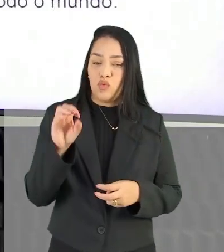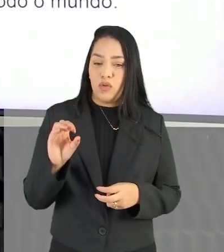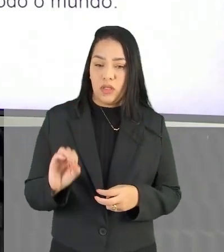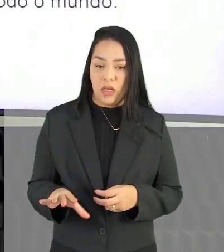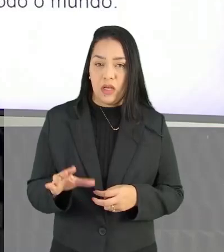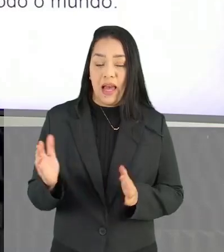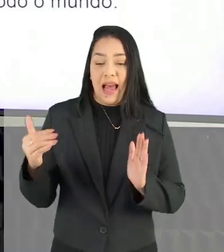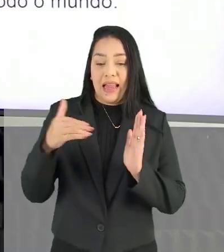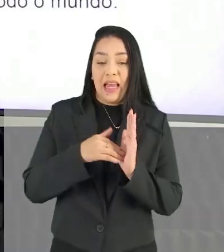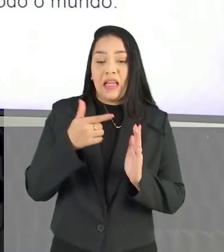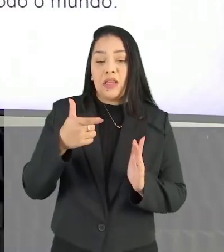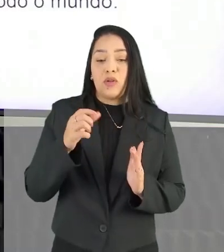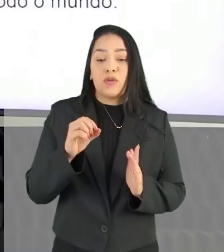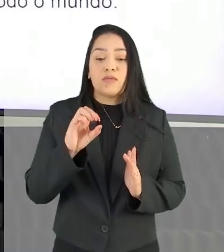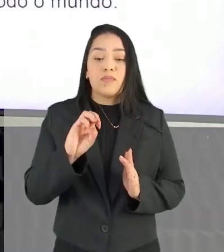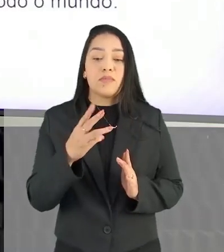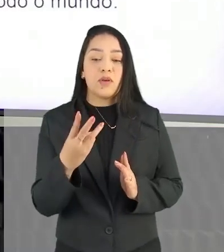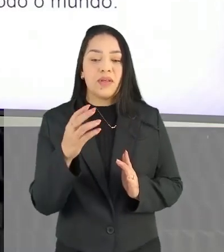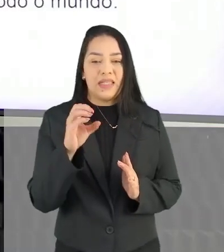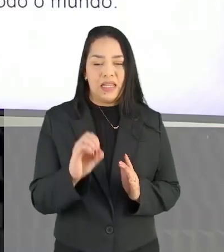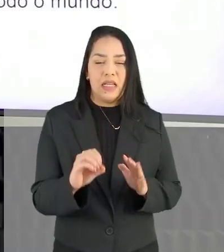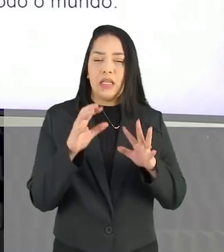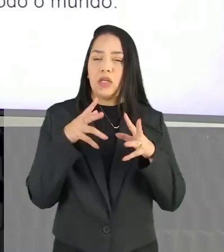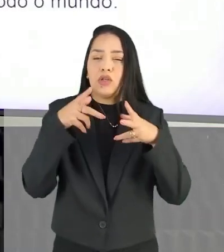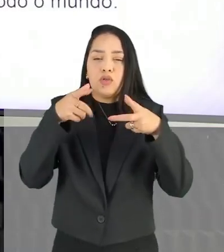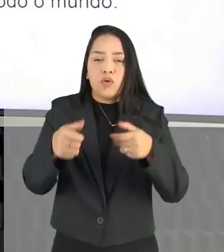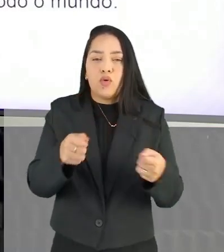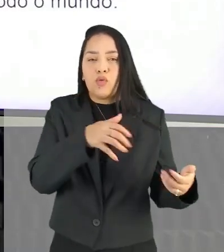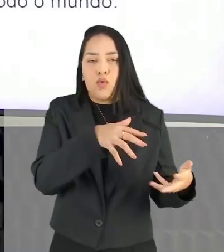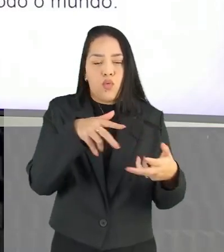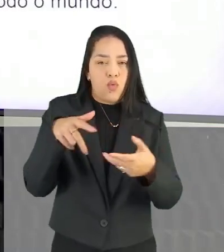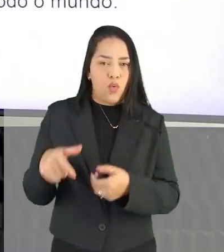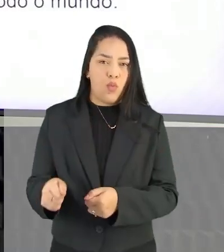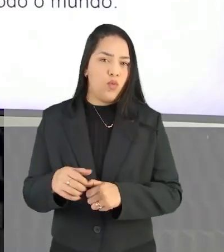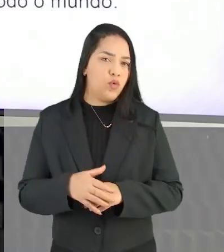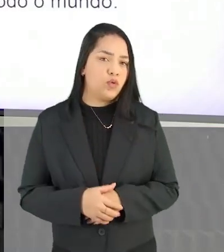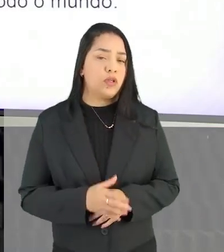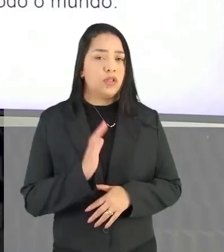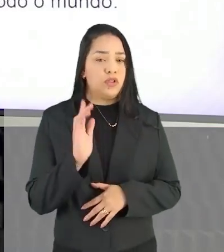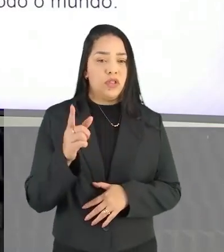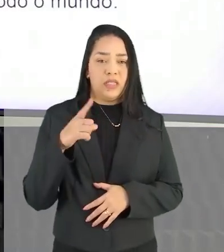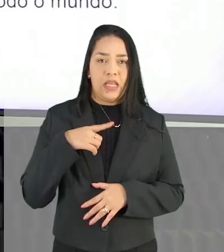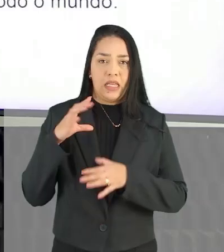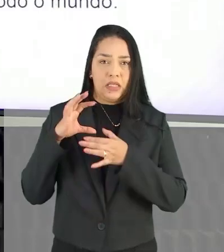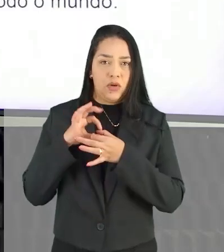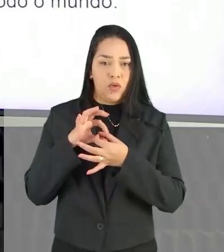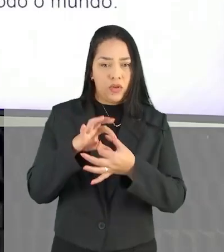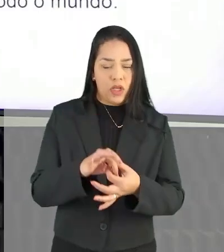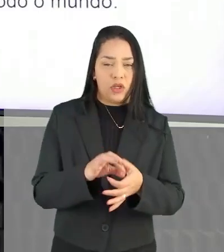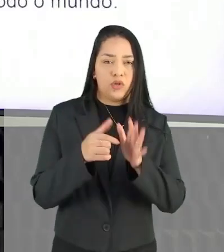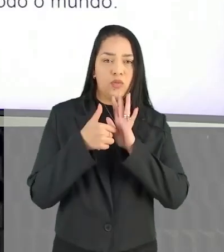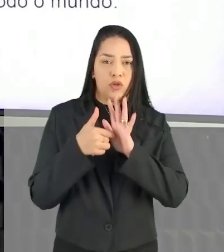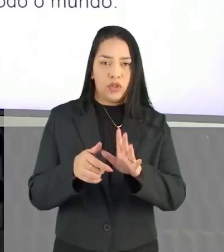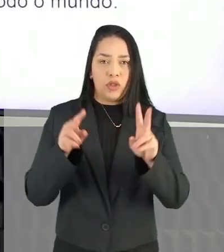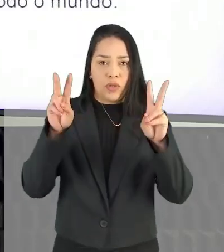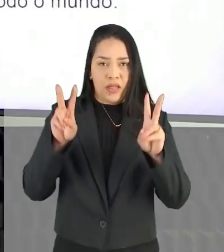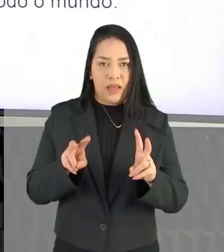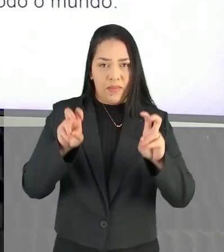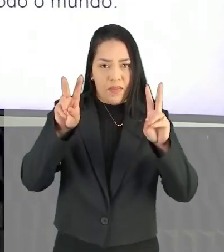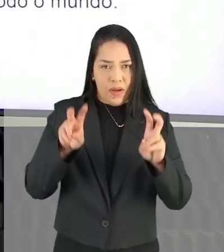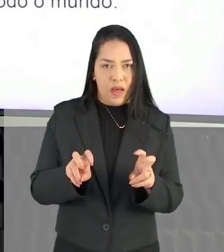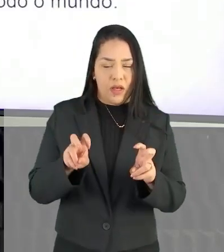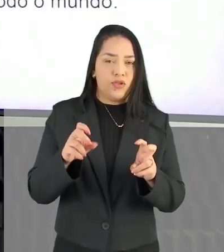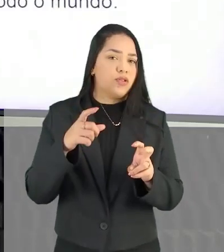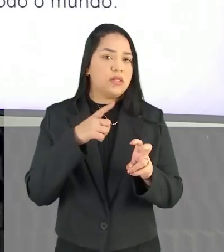no trânsito em 2030 em todo o mundo, né? Então, a gente já tem esse contexto sinalizando a temática, né, que vai